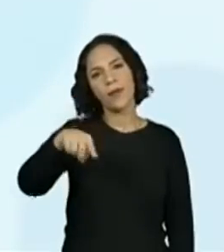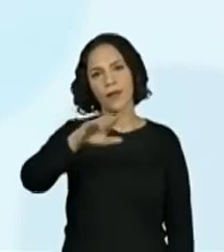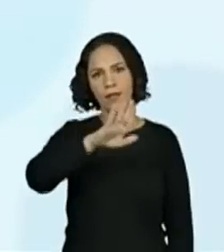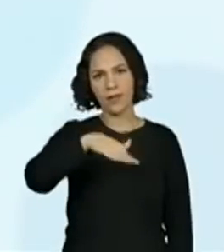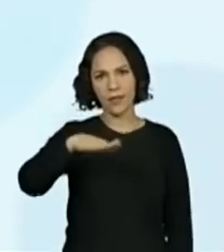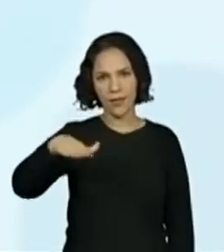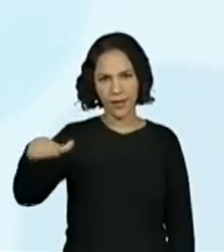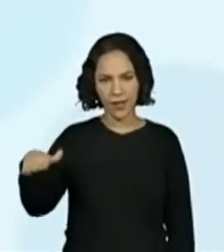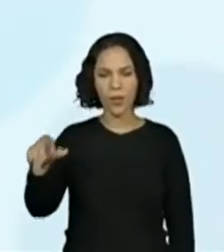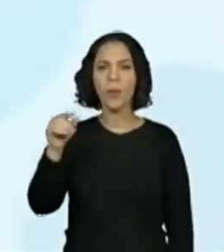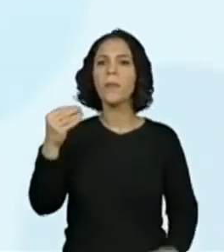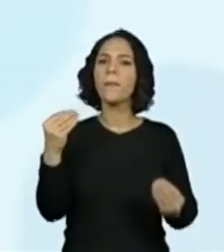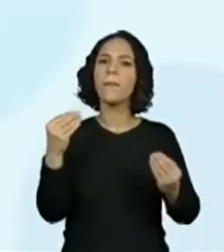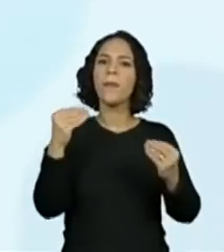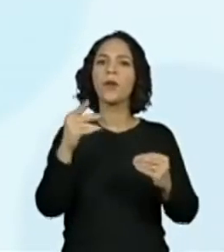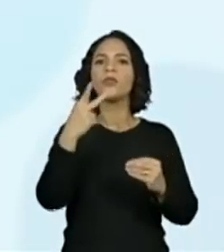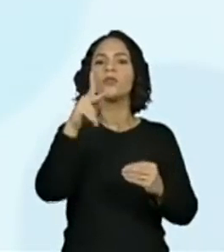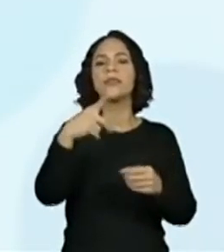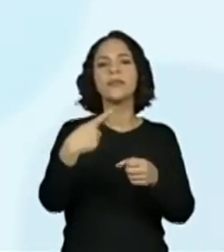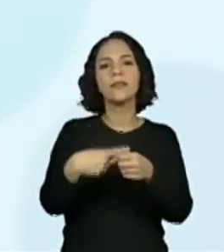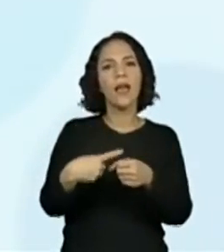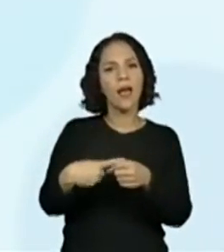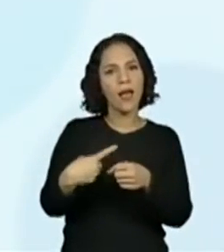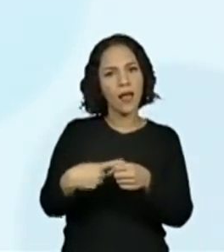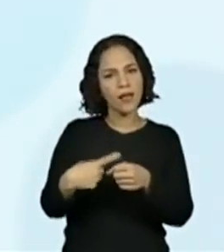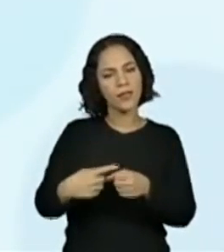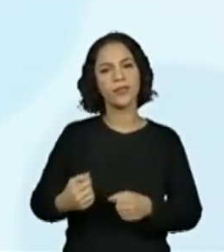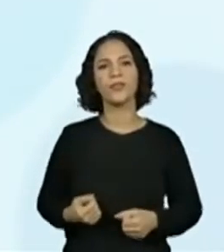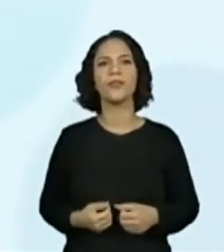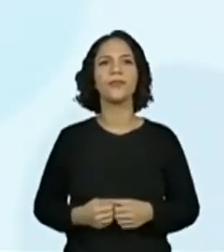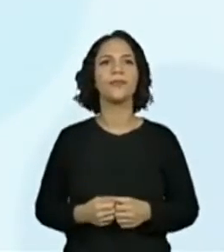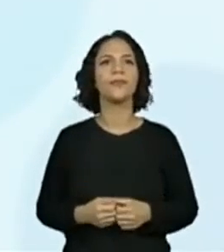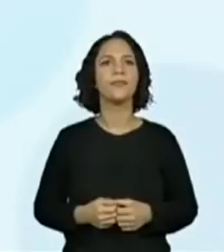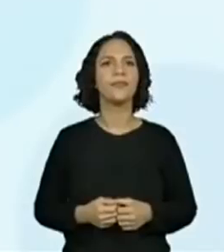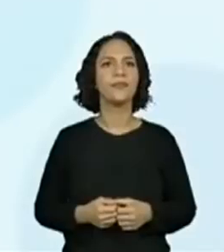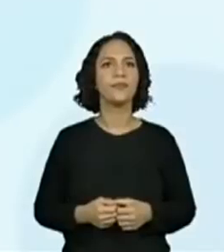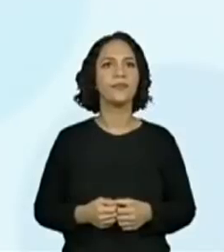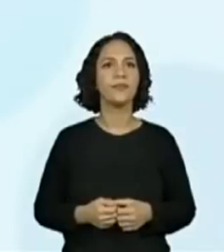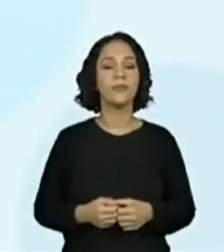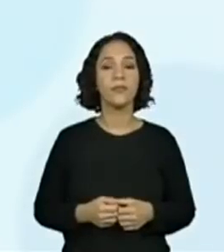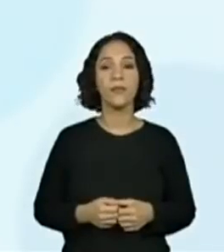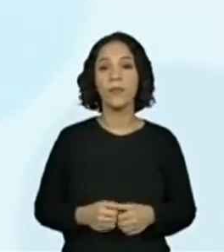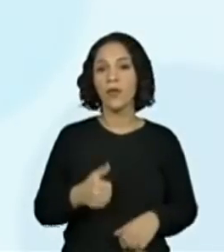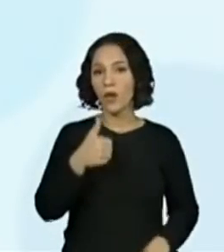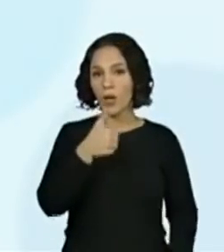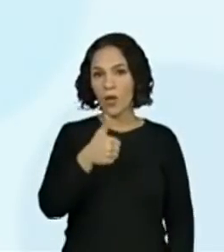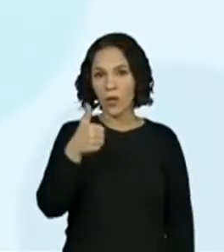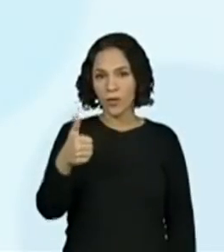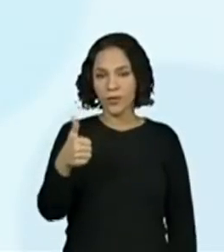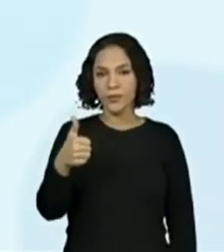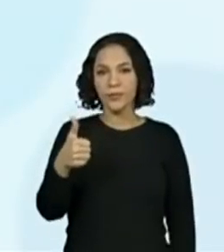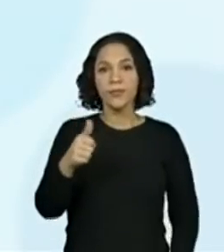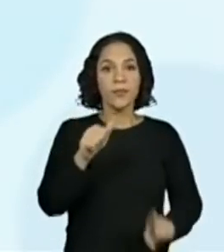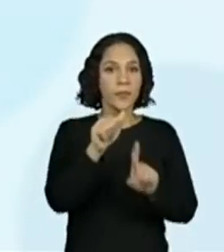favor, colocarem a cidade deles, né? 11 de novembro.